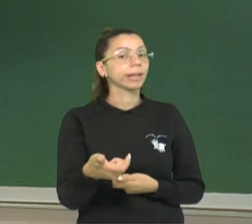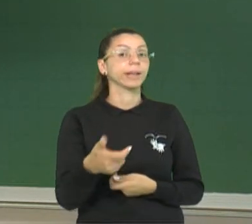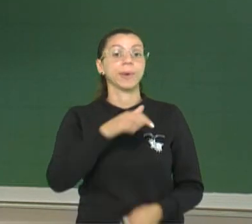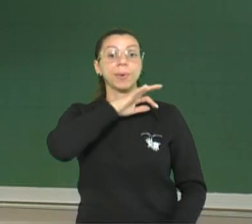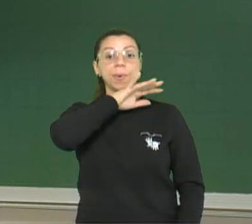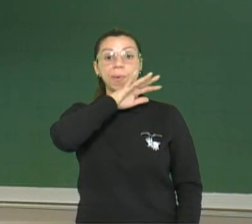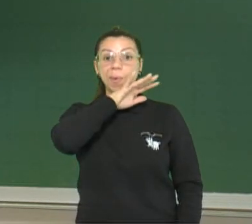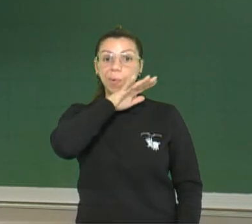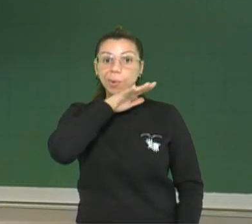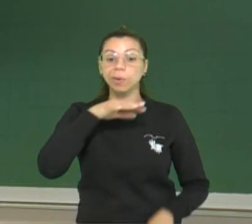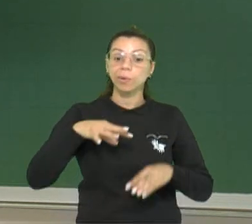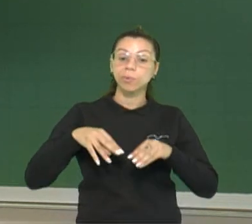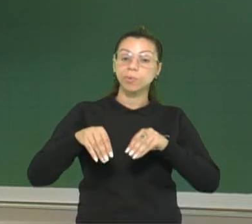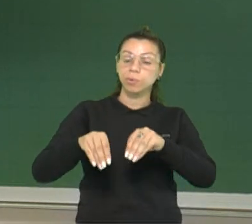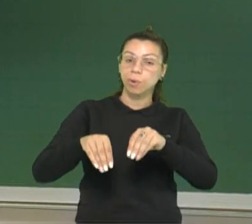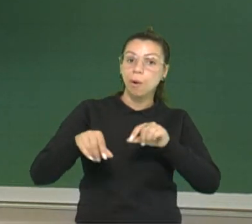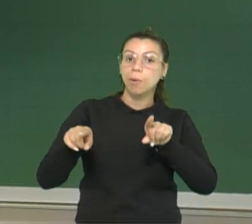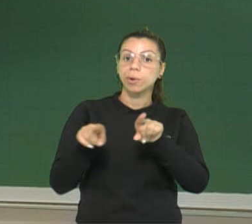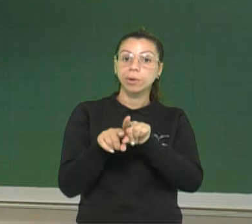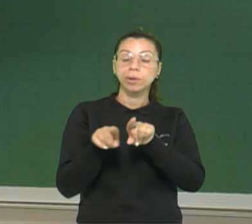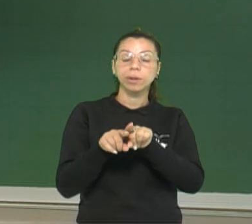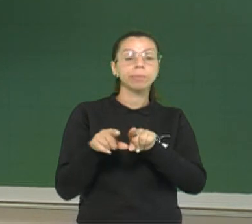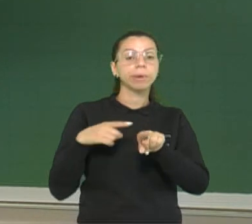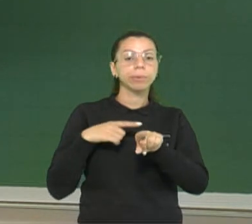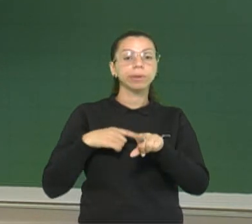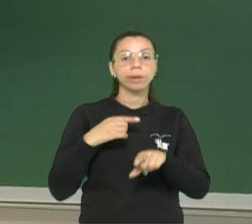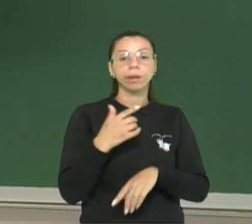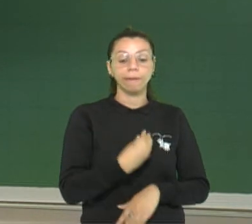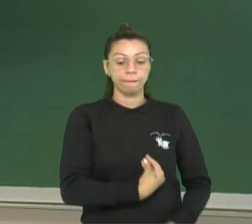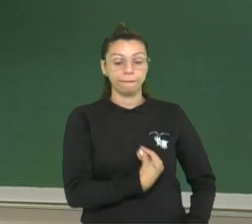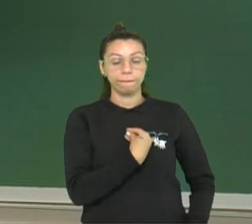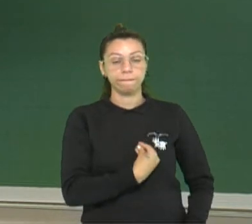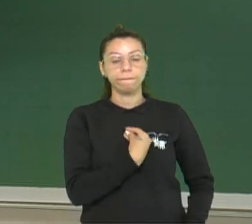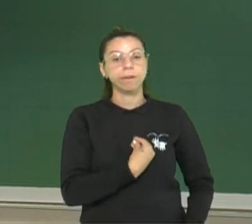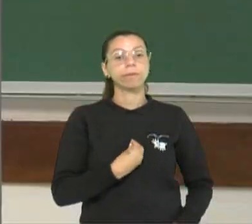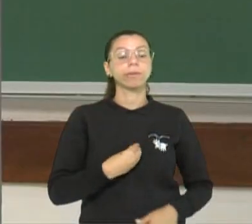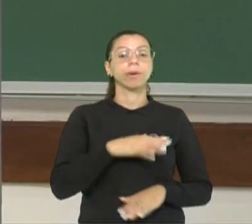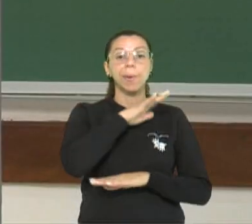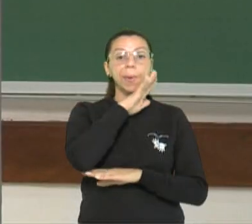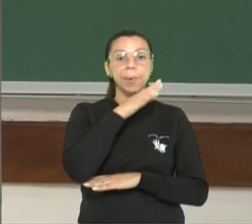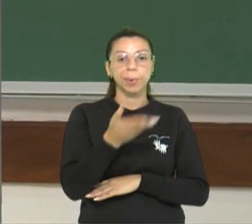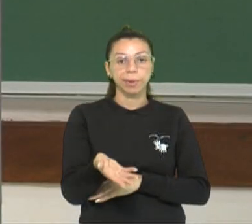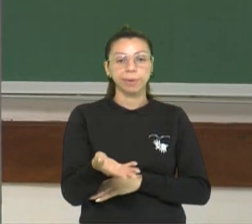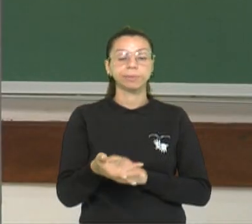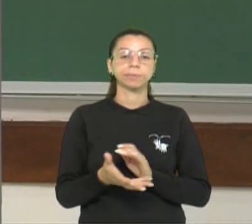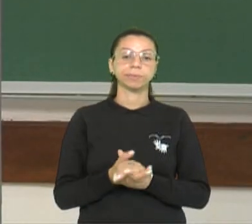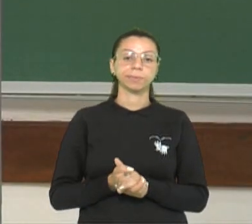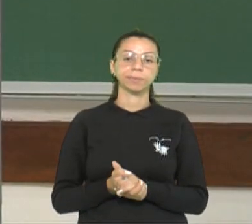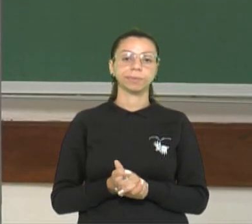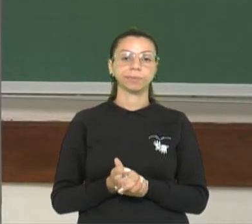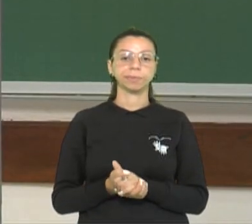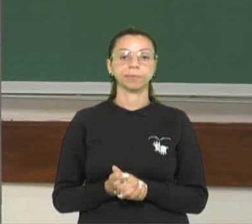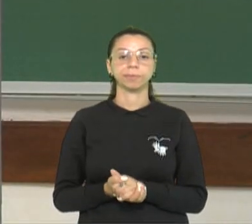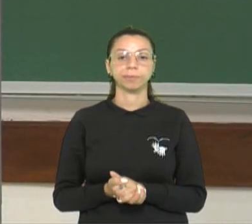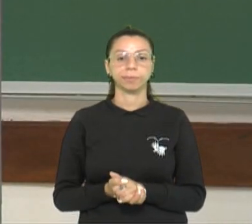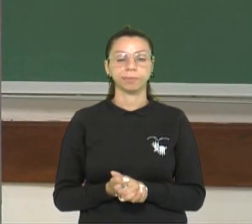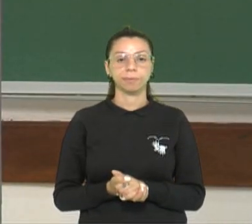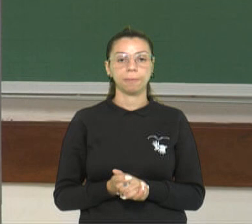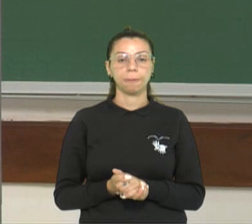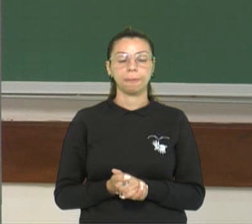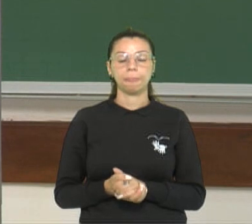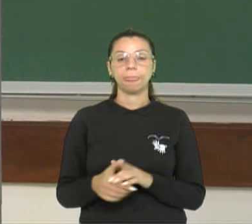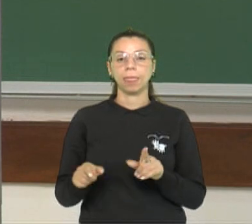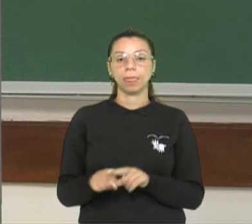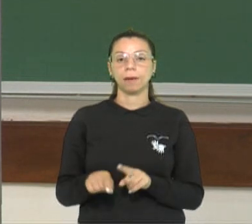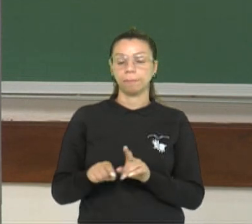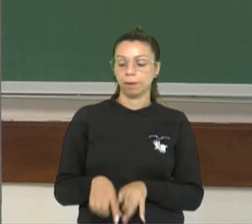extremamente nocivos ao solo e aos elementos vivos que estão no solo. Também nós temos o descarte